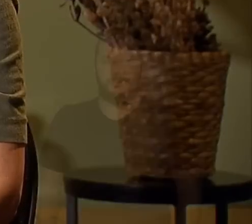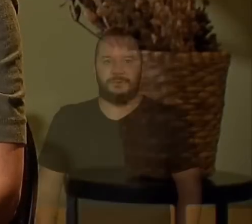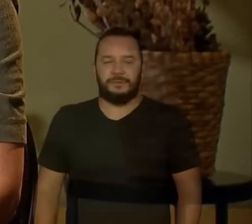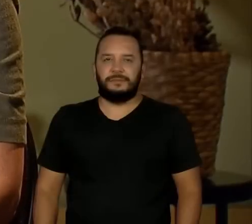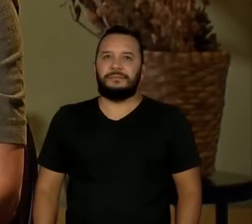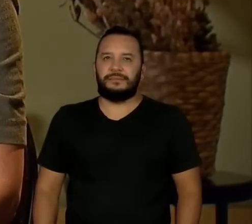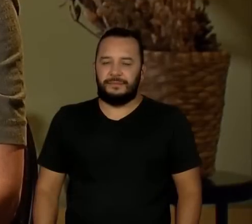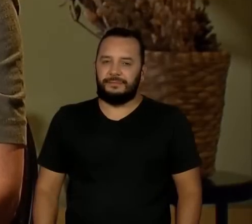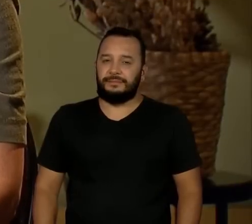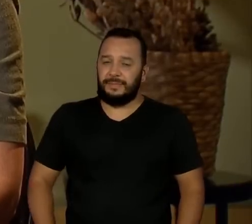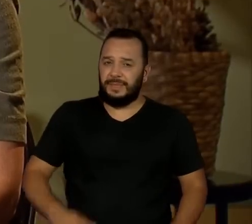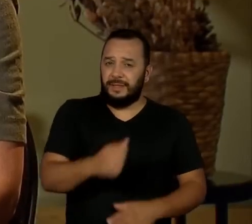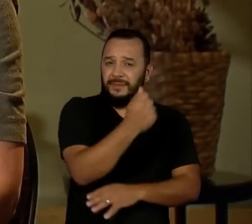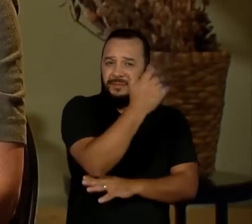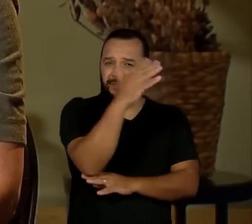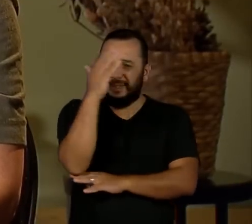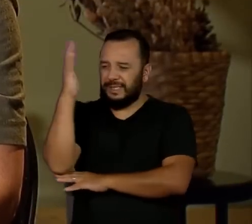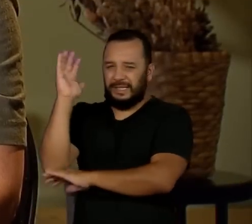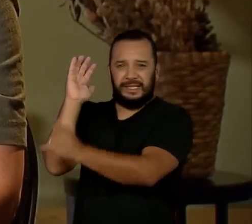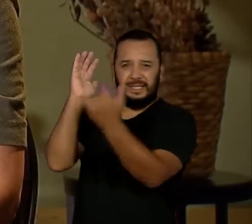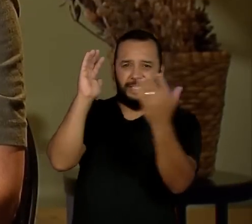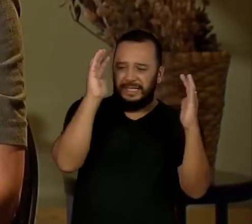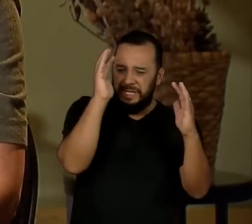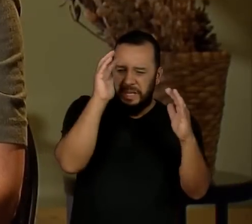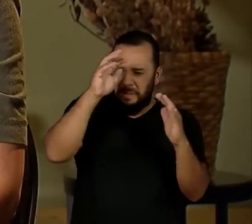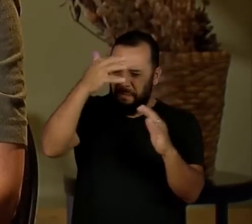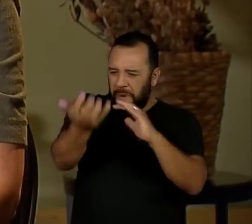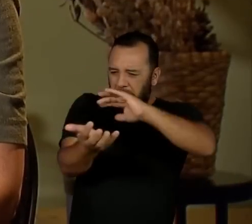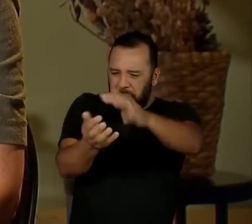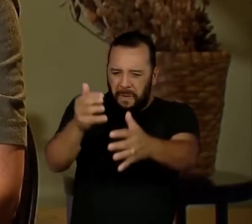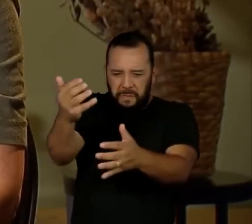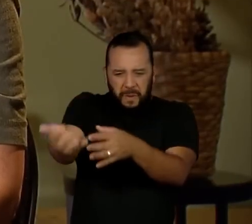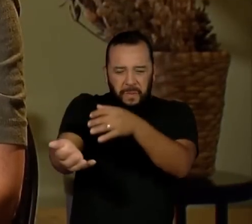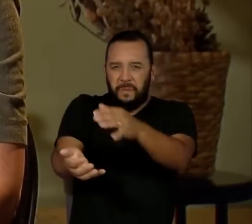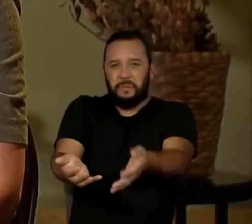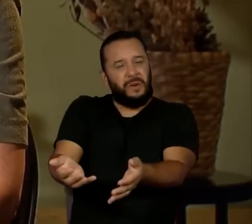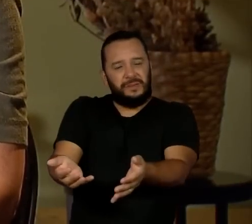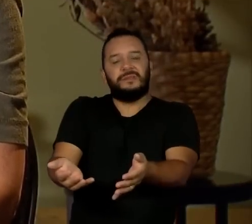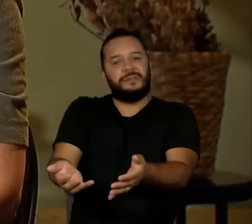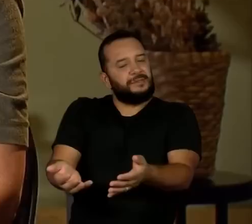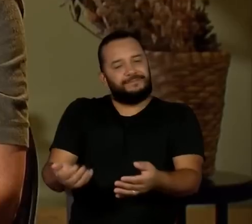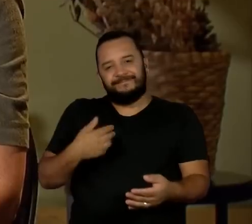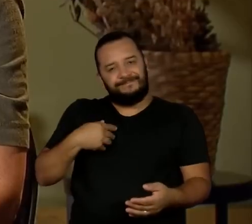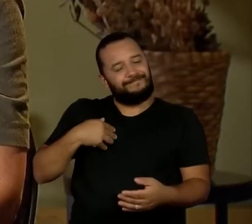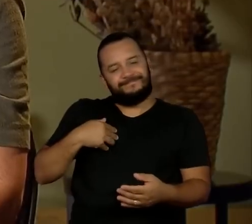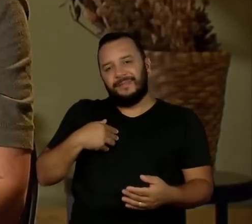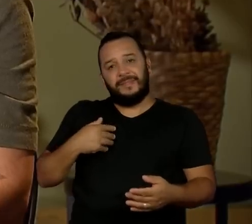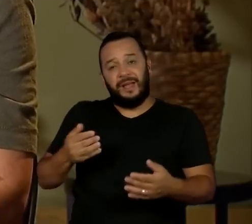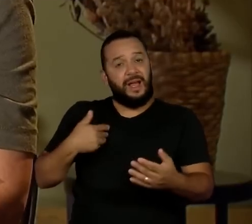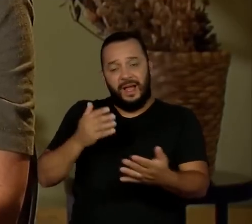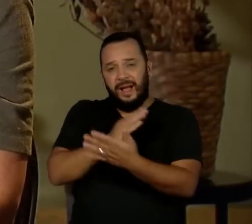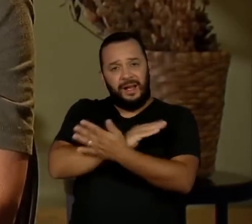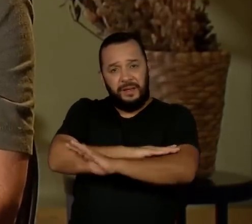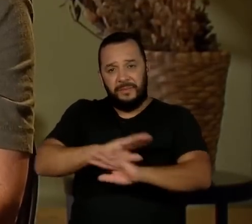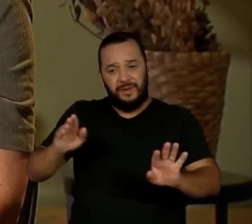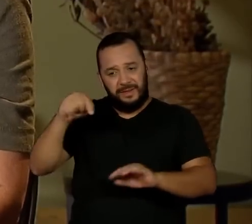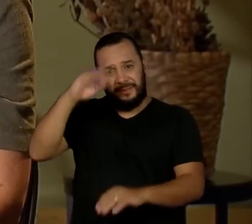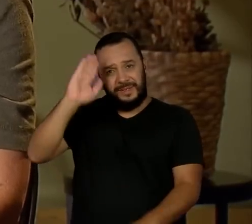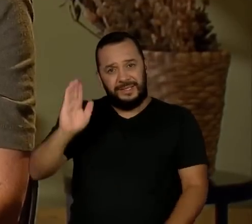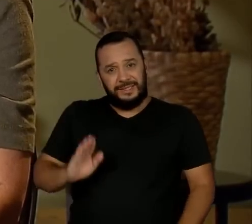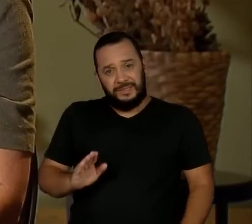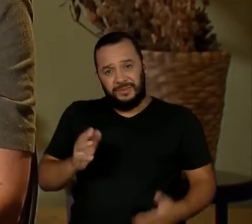Reduzir o desmatamento é uma das questões centrais da agenda ambiental no Brasil. O governo brasileiro se comprometeu em